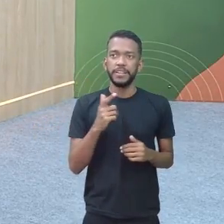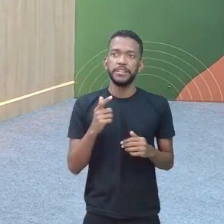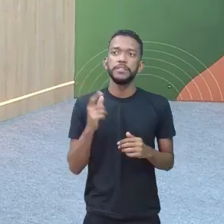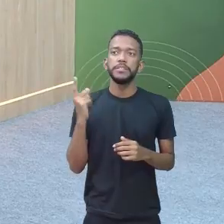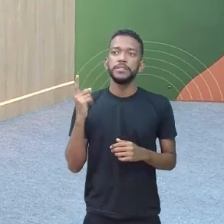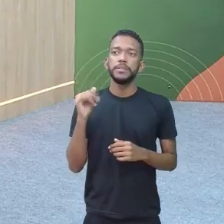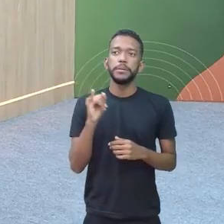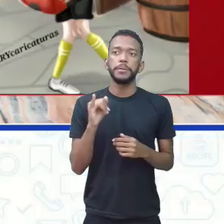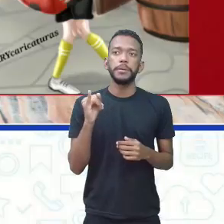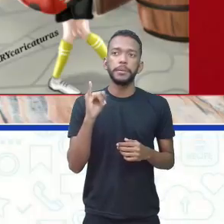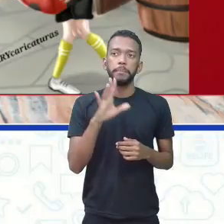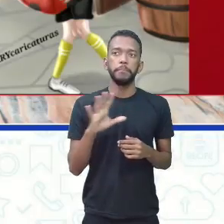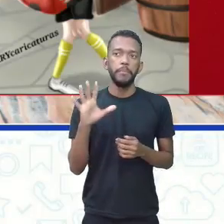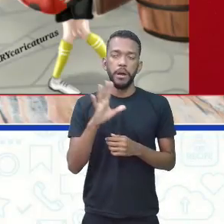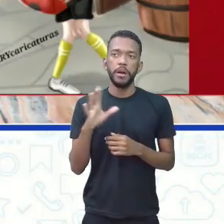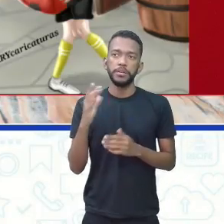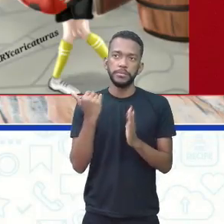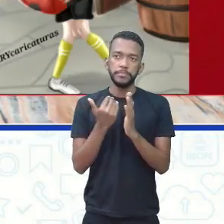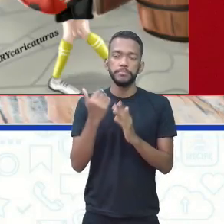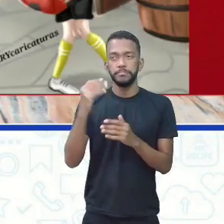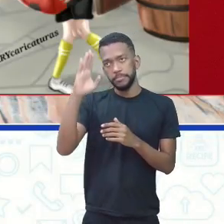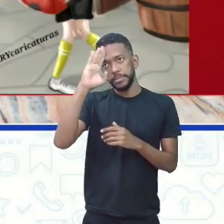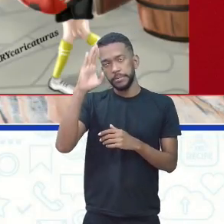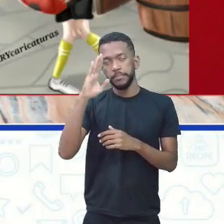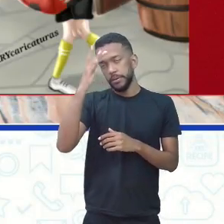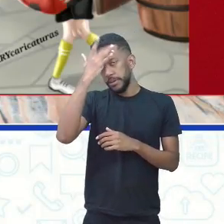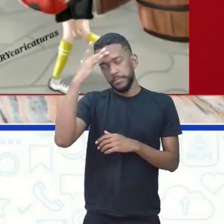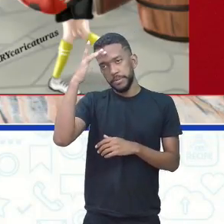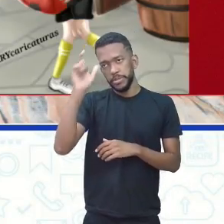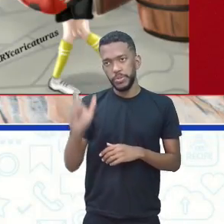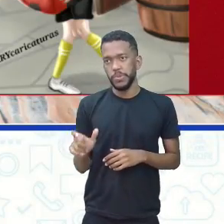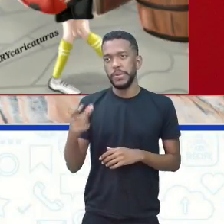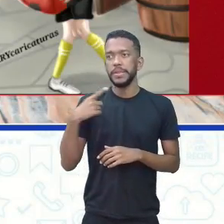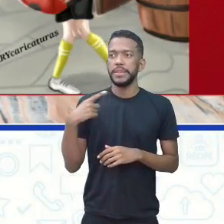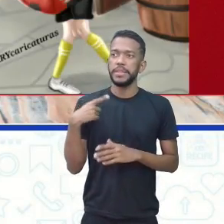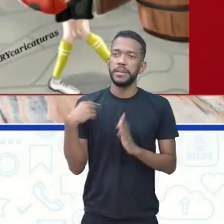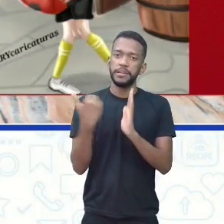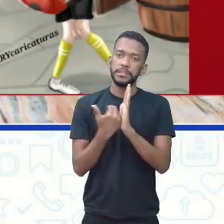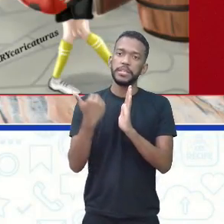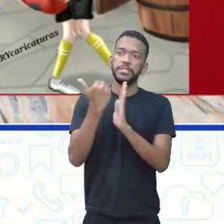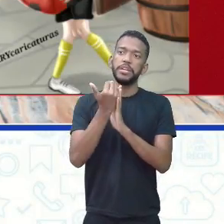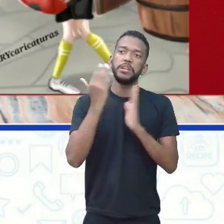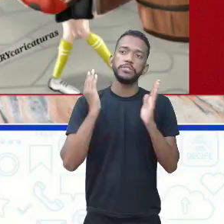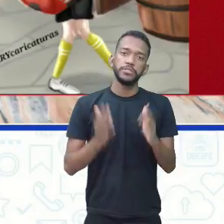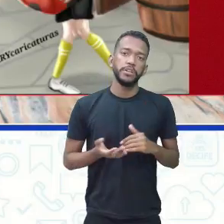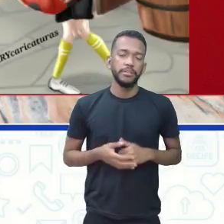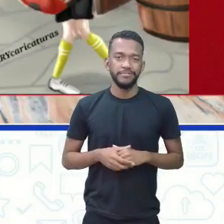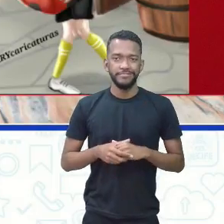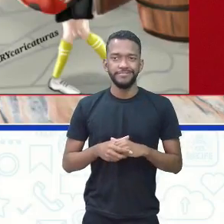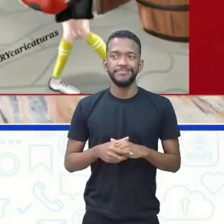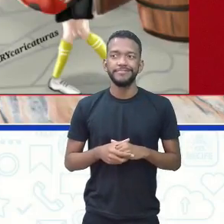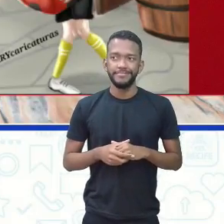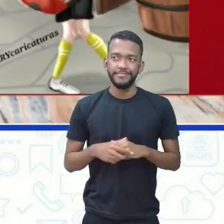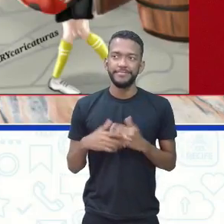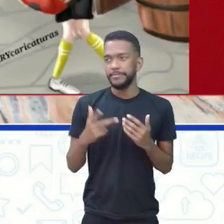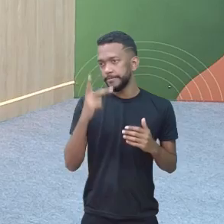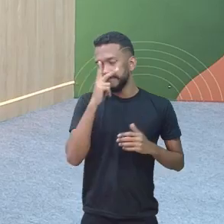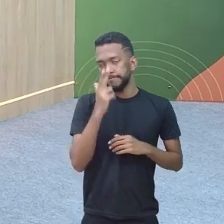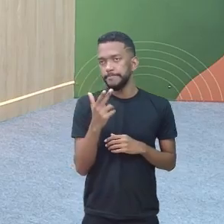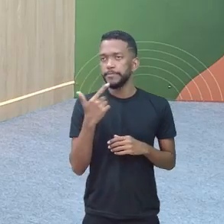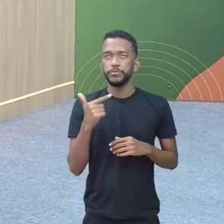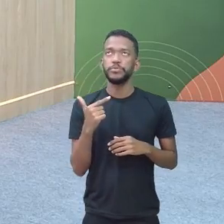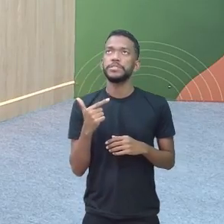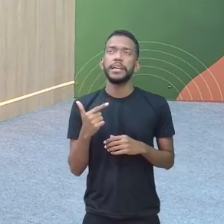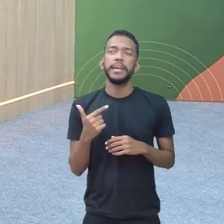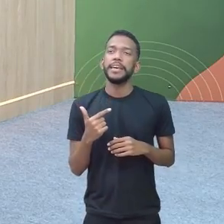imagem, que é o principal, que é da pessoa, está exagerado, com expressões exageradas. Então, nesse caso, não sabe tanto uma